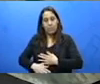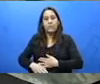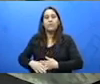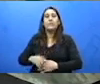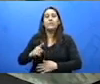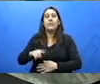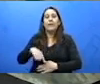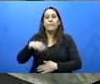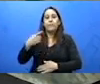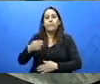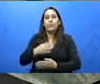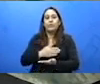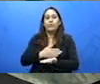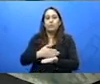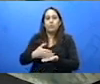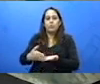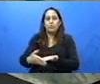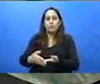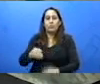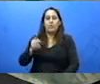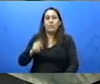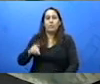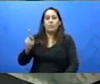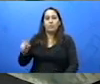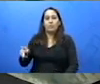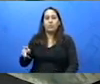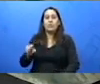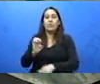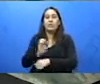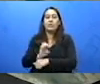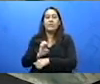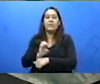ser? Tô esperando.